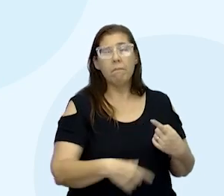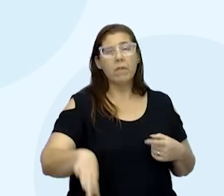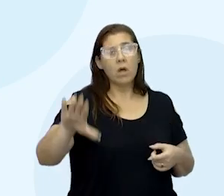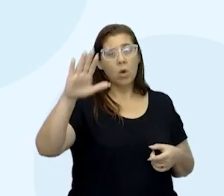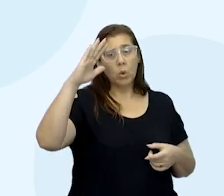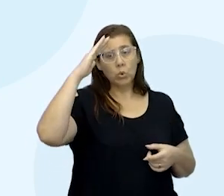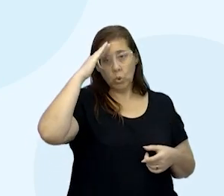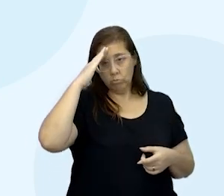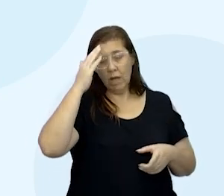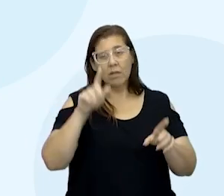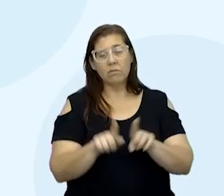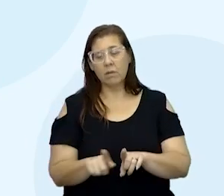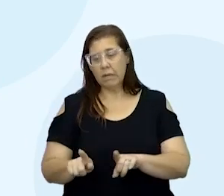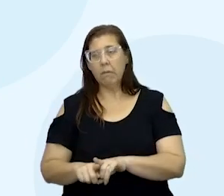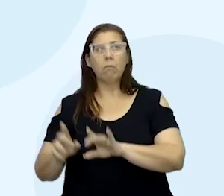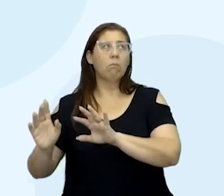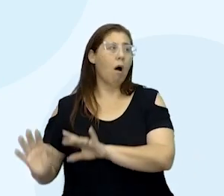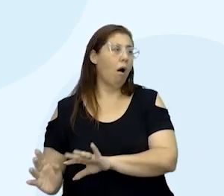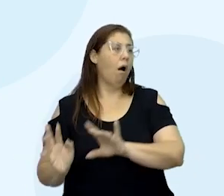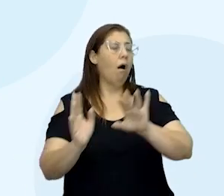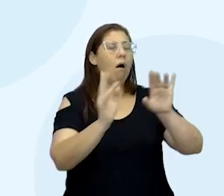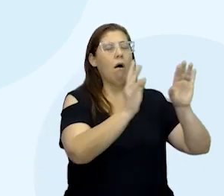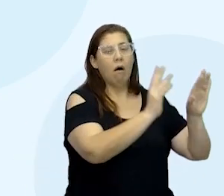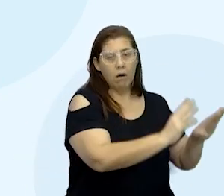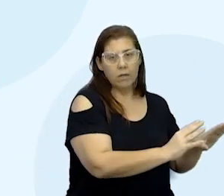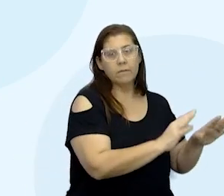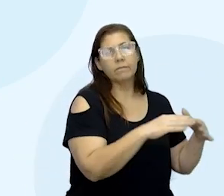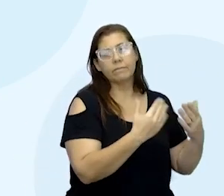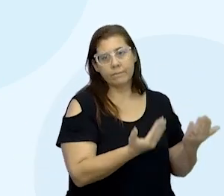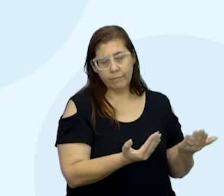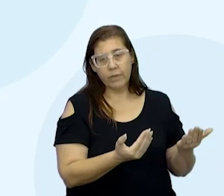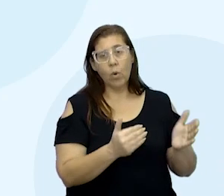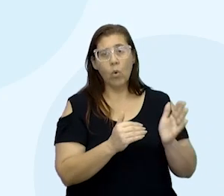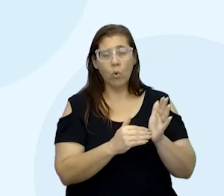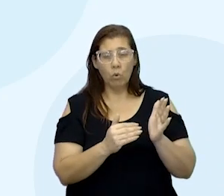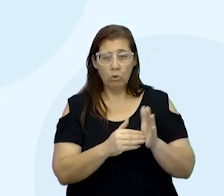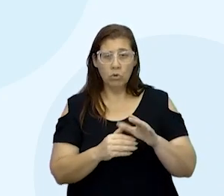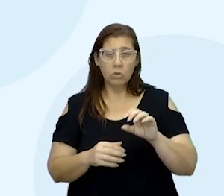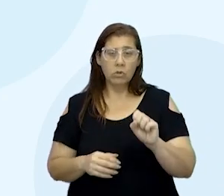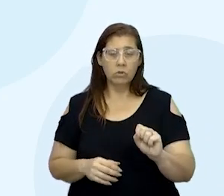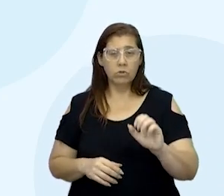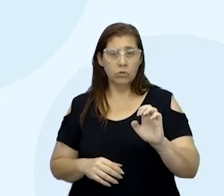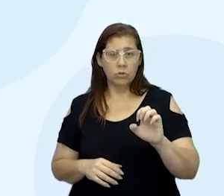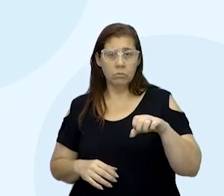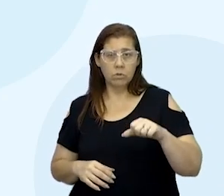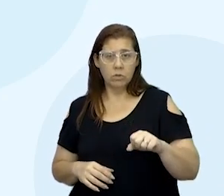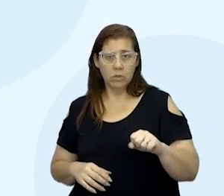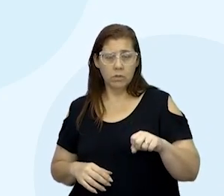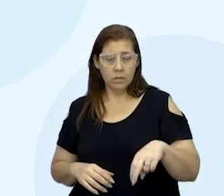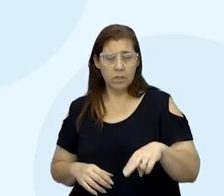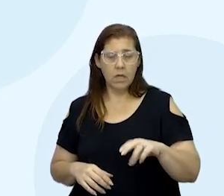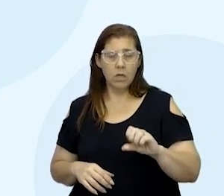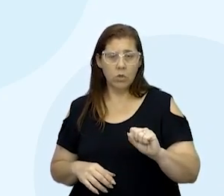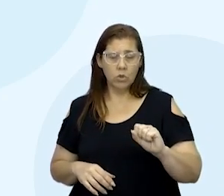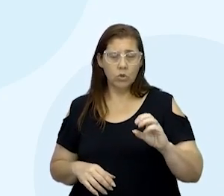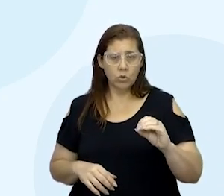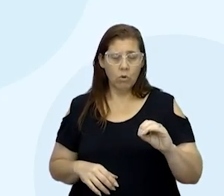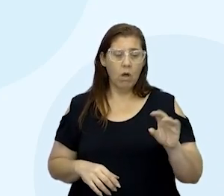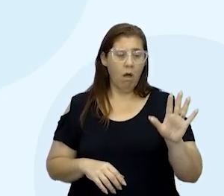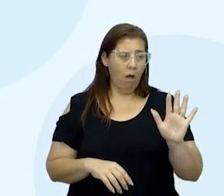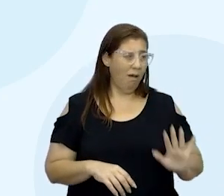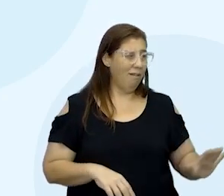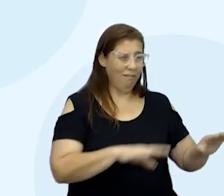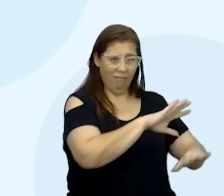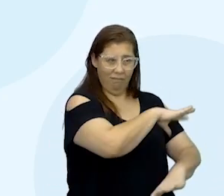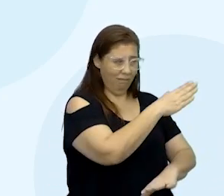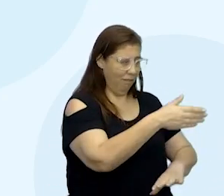não tinham onde morar. De acordo com o último censo do IBGE, que foi de 2010, a região possui aí